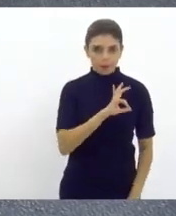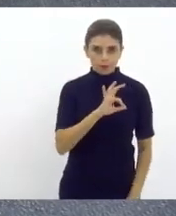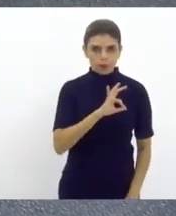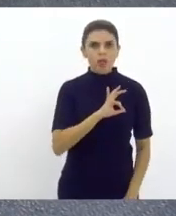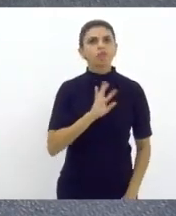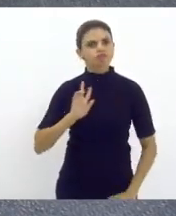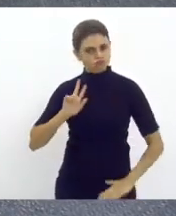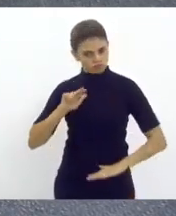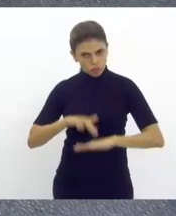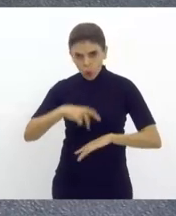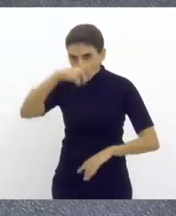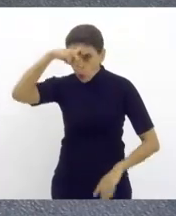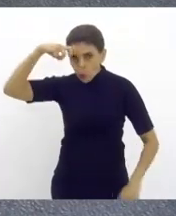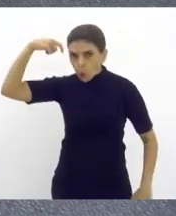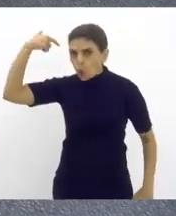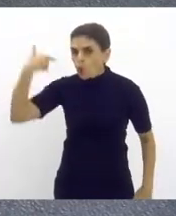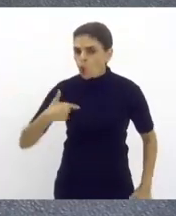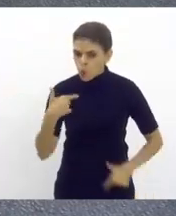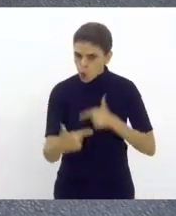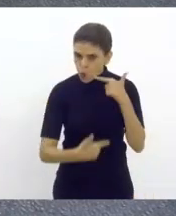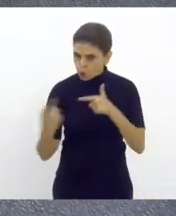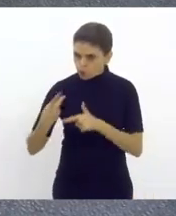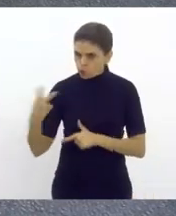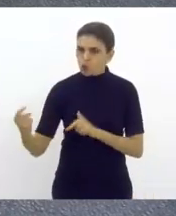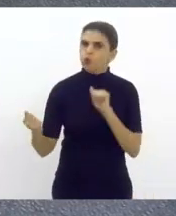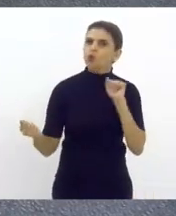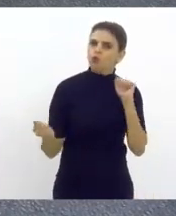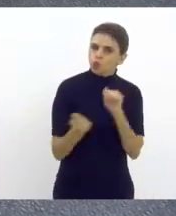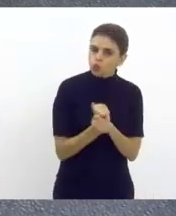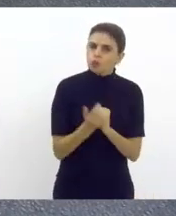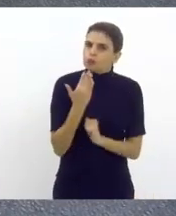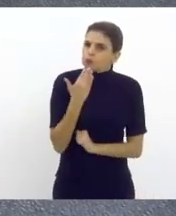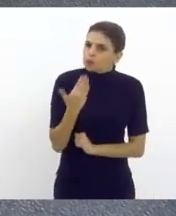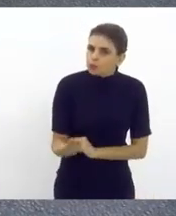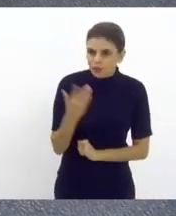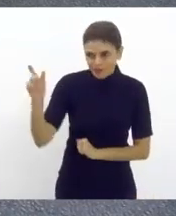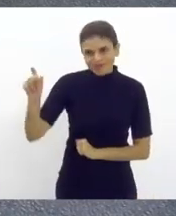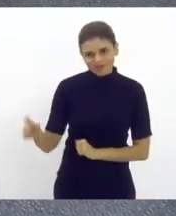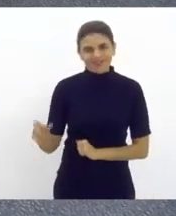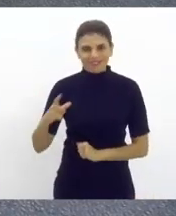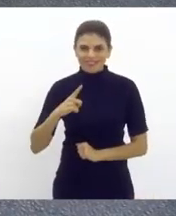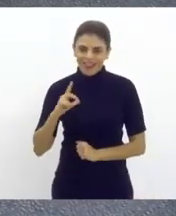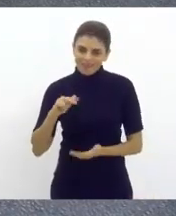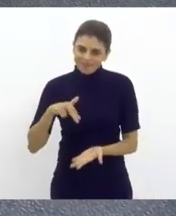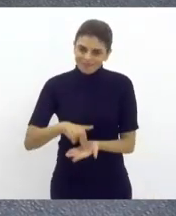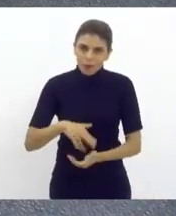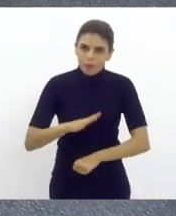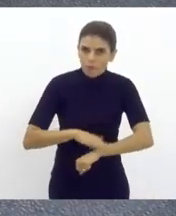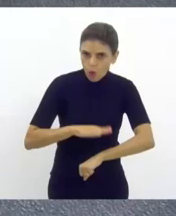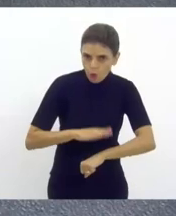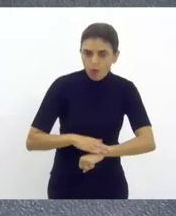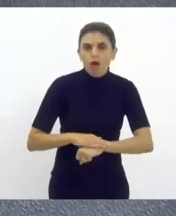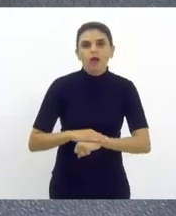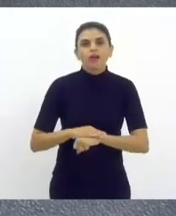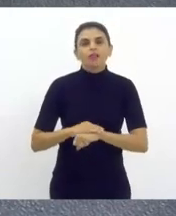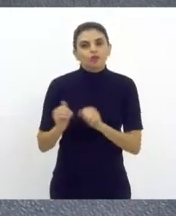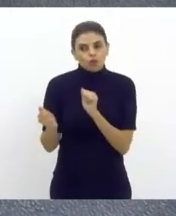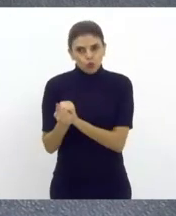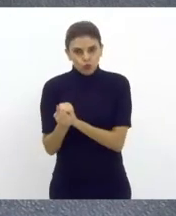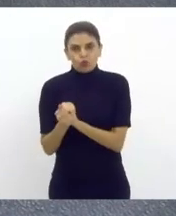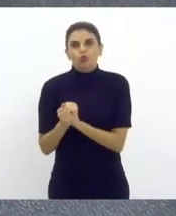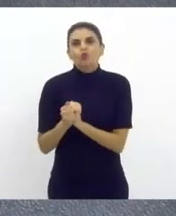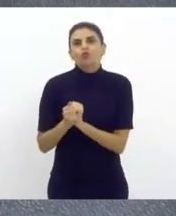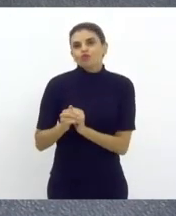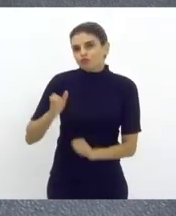uma luta Presidente dessa casa junto com vossa excelência que Preside hoje aqui esse momento esta casa tia Ju e